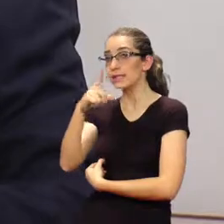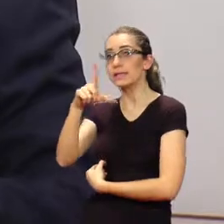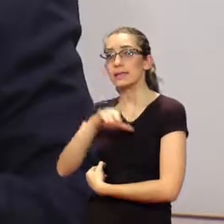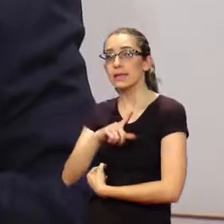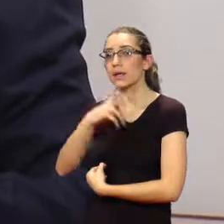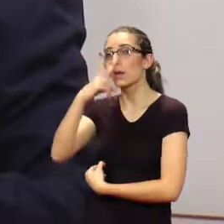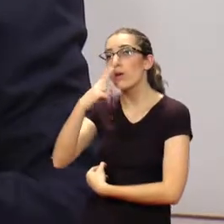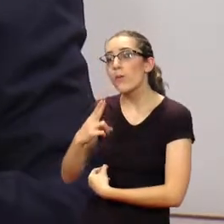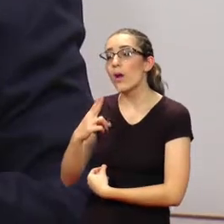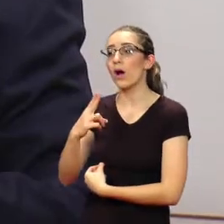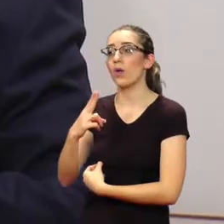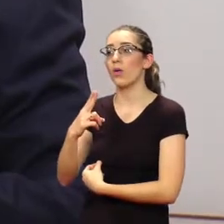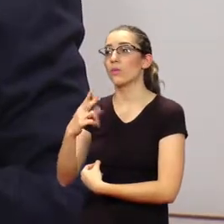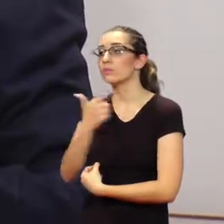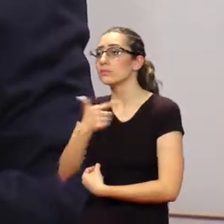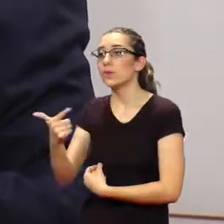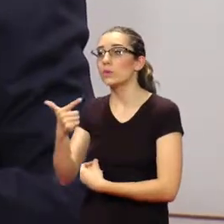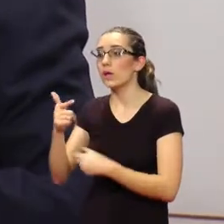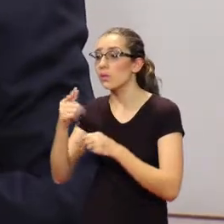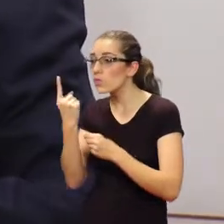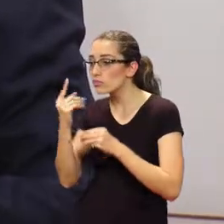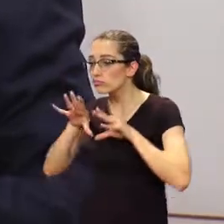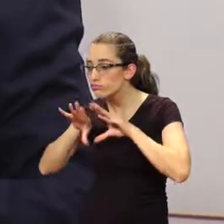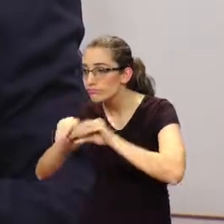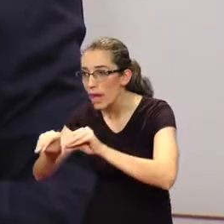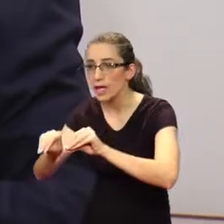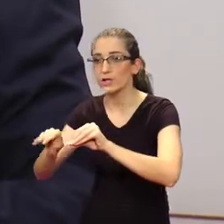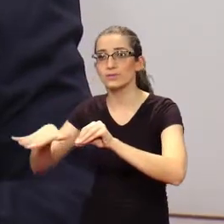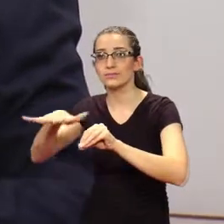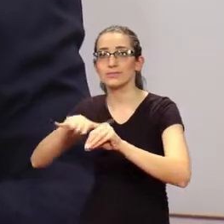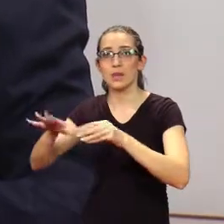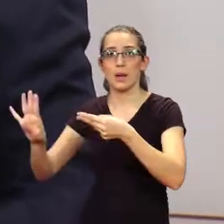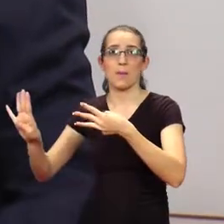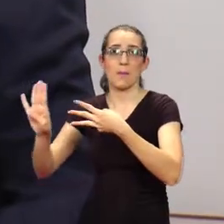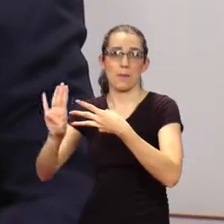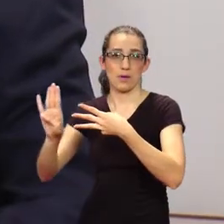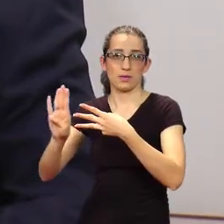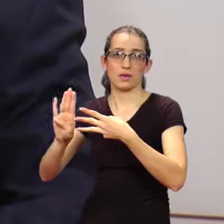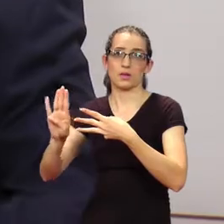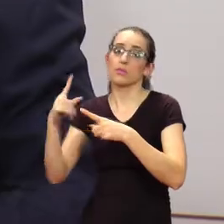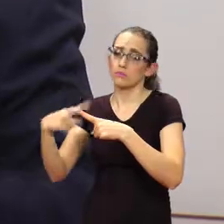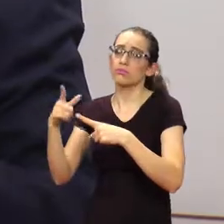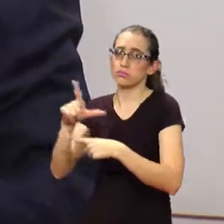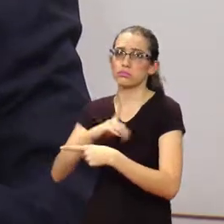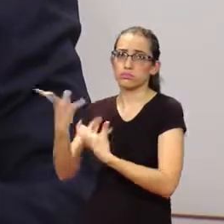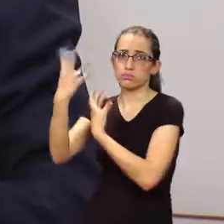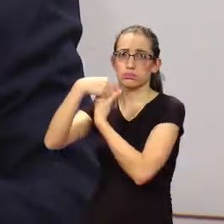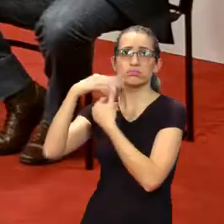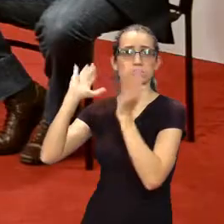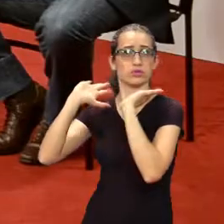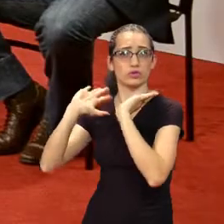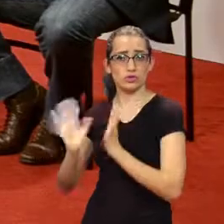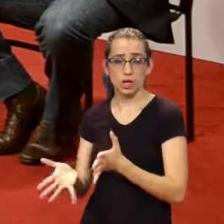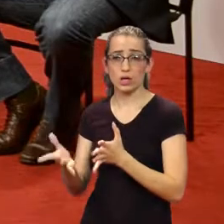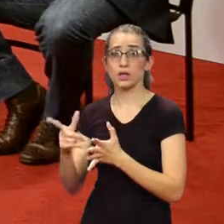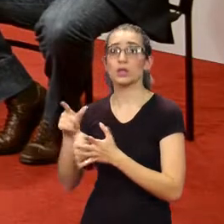bucal, onde não há um elemento modificador das bactérias que são chamadas indígenas. Nós temos grupos bacterianos que não